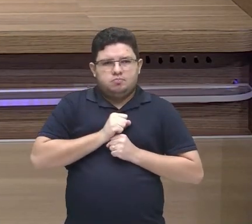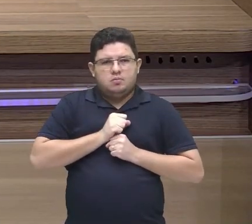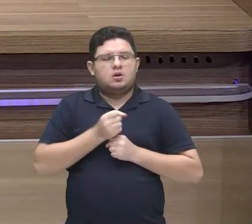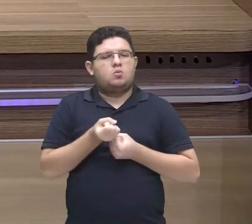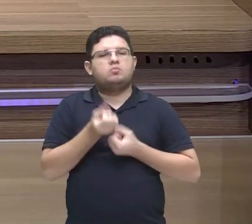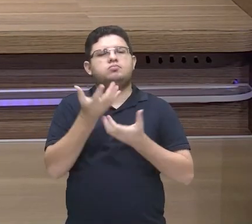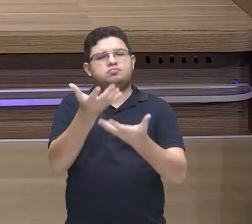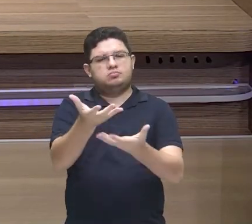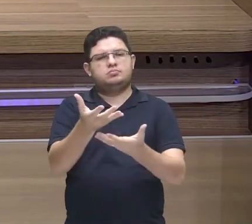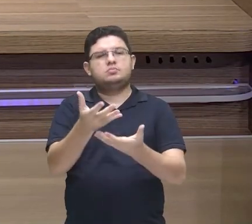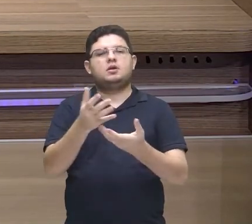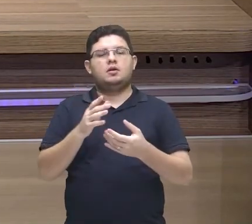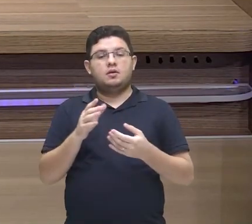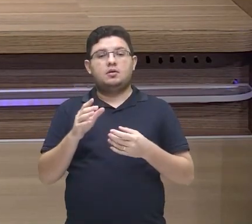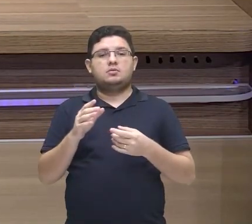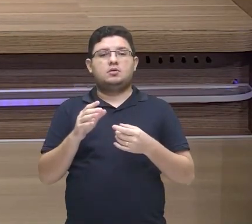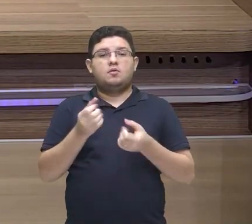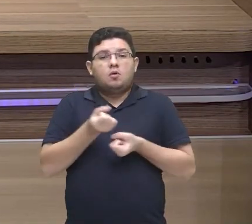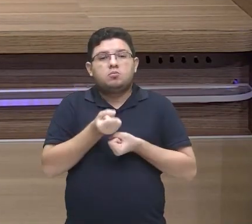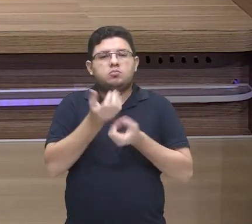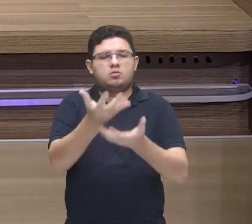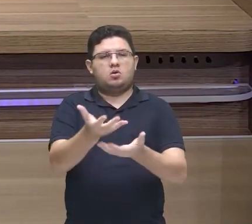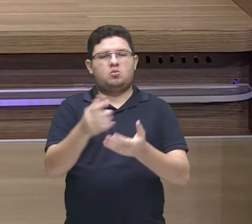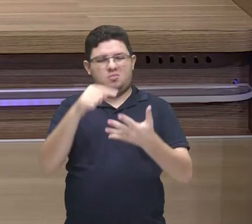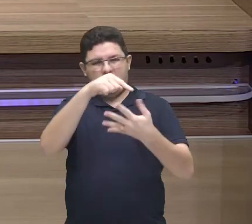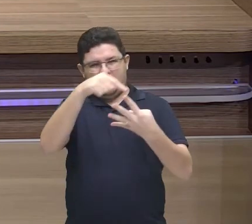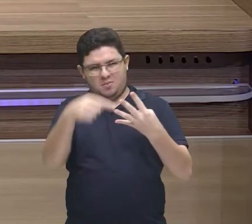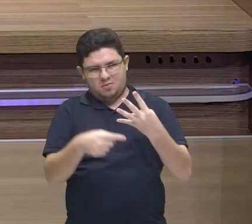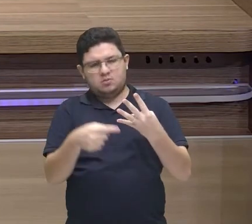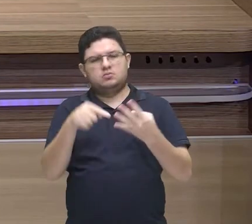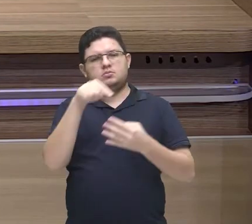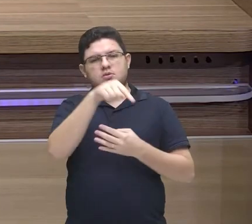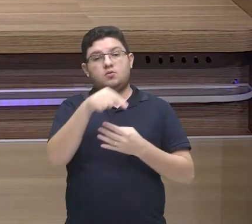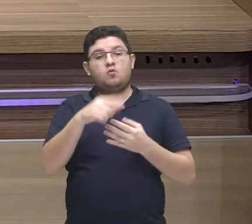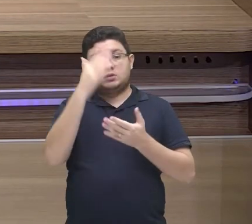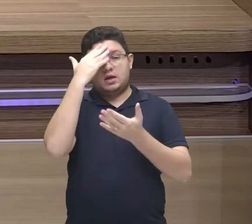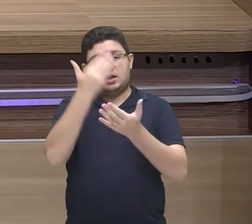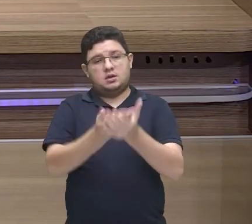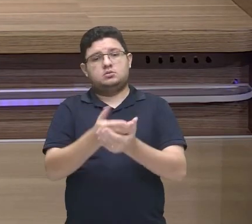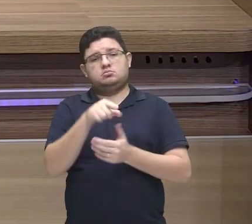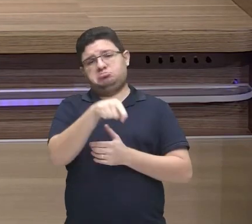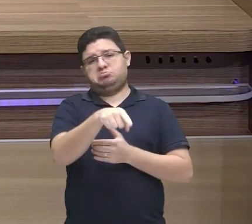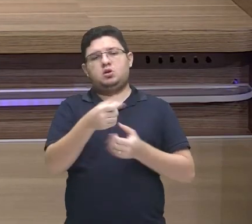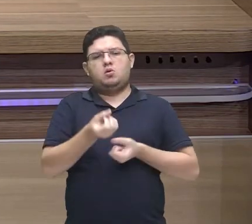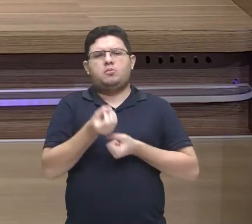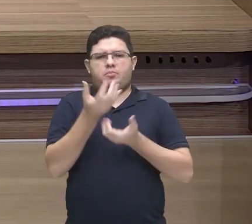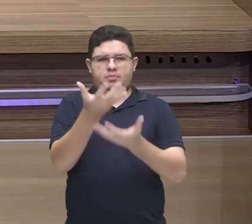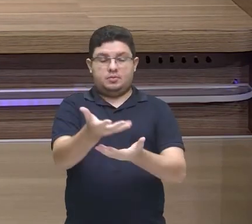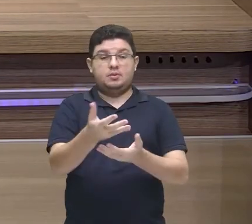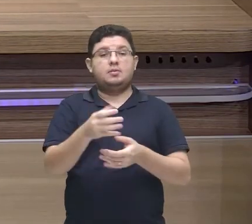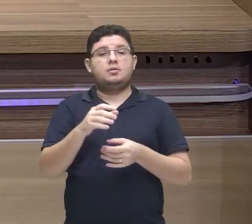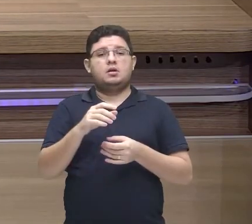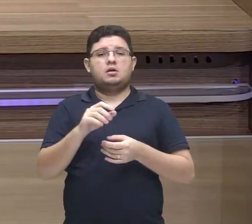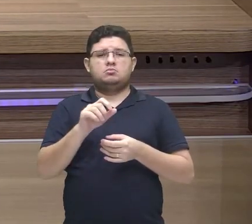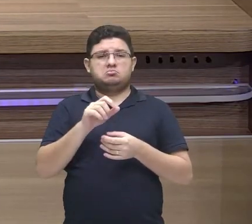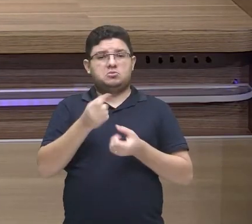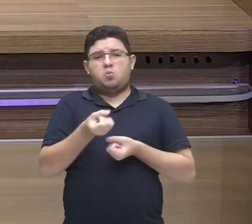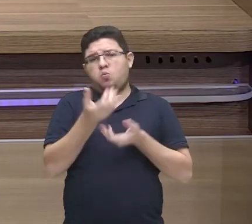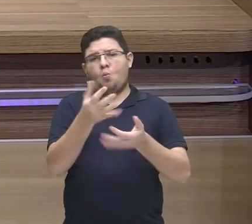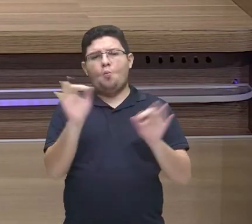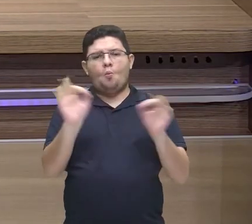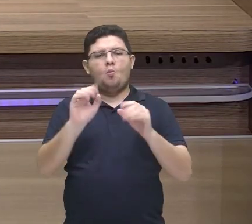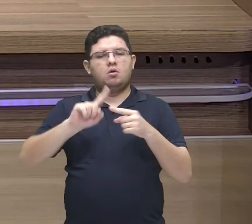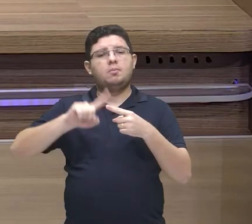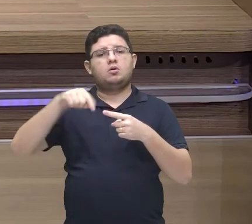Tragam essas informações para todo esse grupo daquele que você tiver mais confiança, porque senão você vai passar um problema muito sério. Hoje